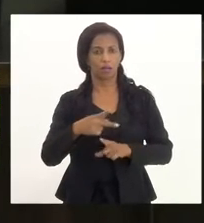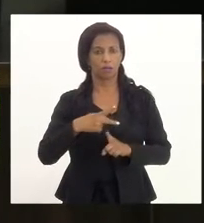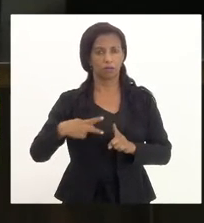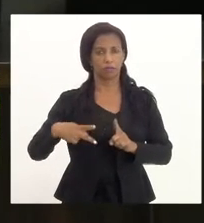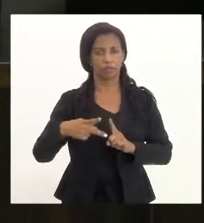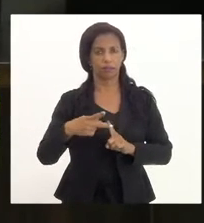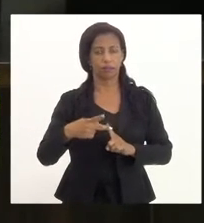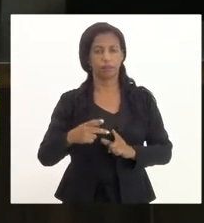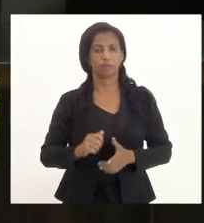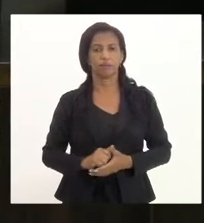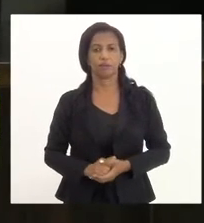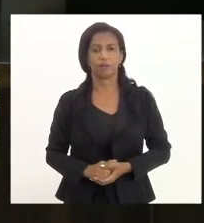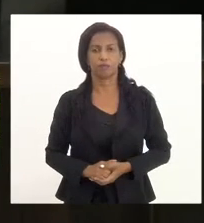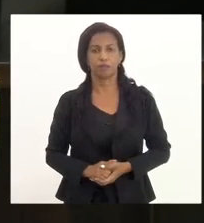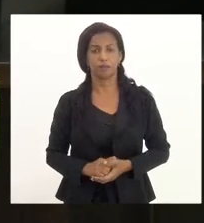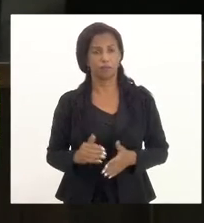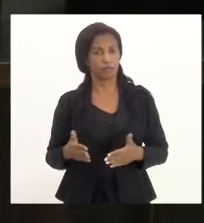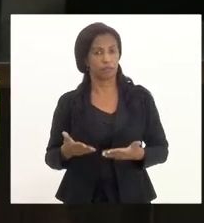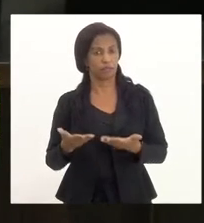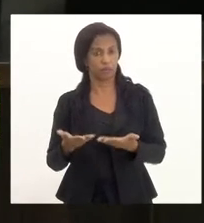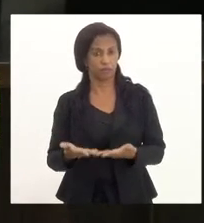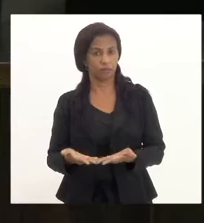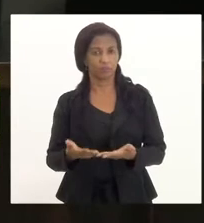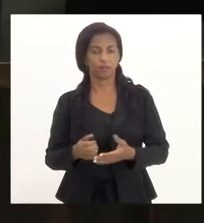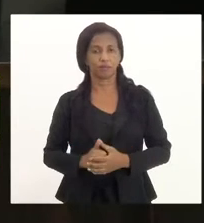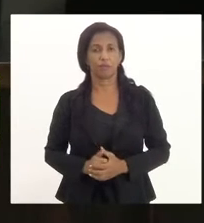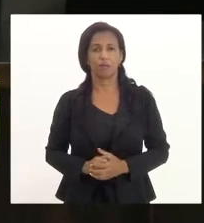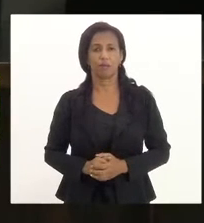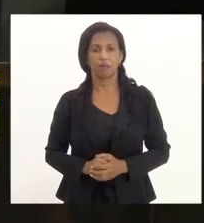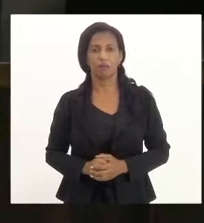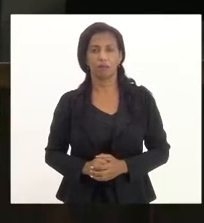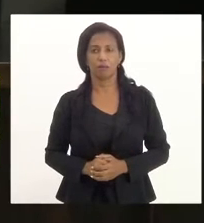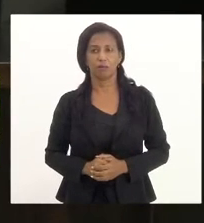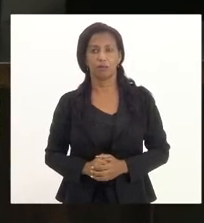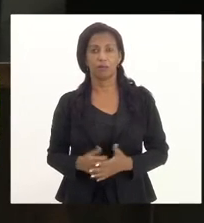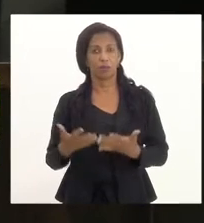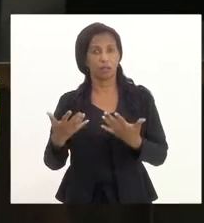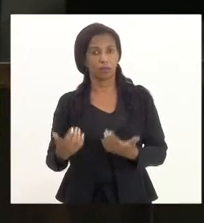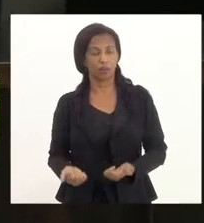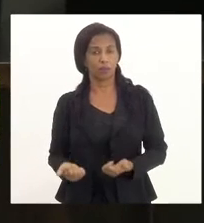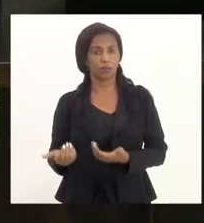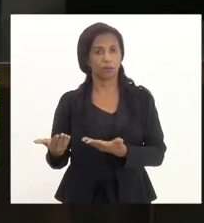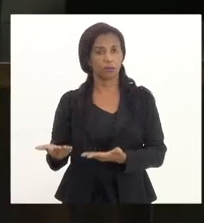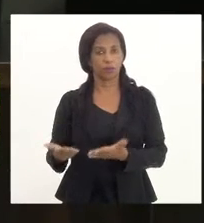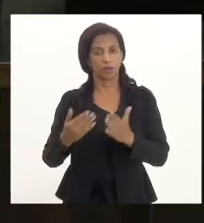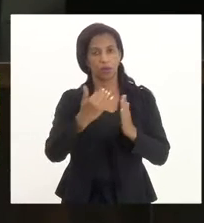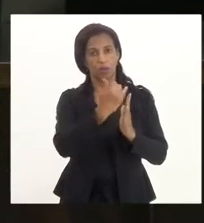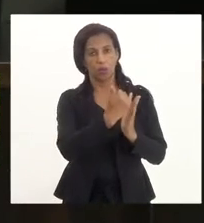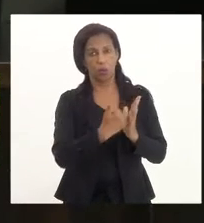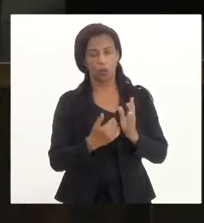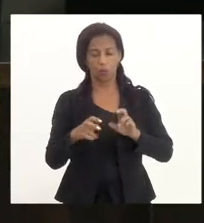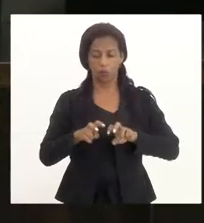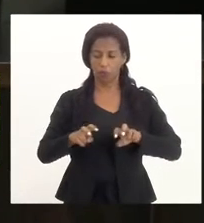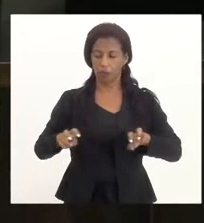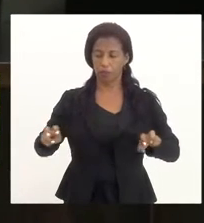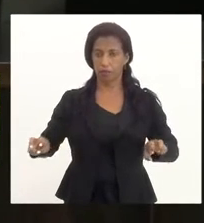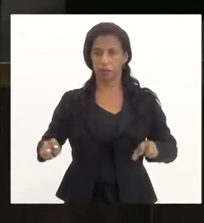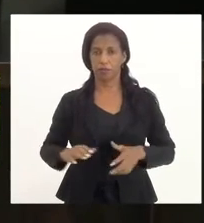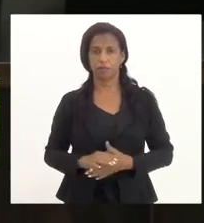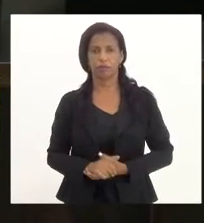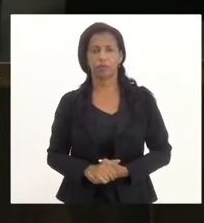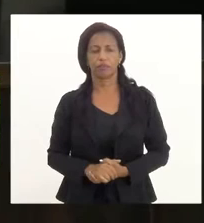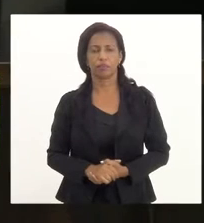Previdência assim posto vamos aqui a pôr a mesa